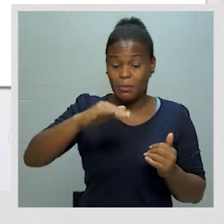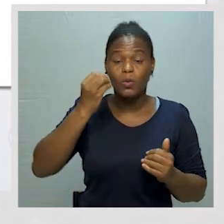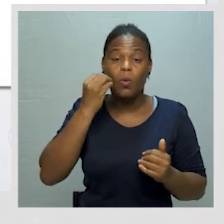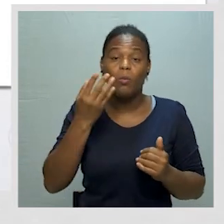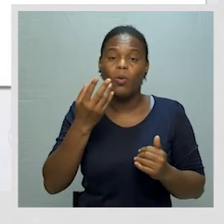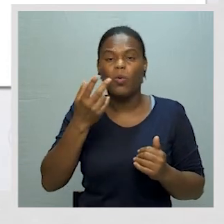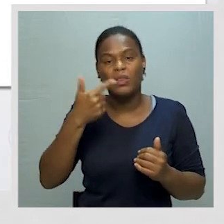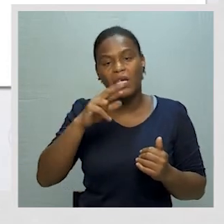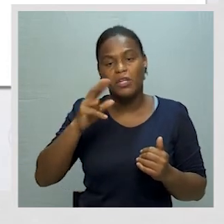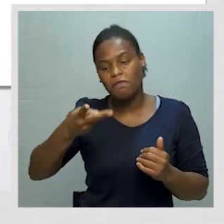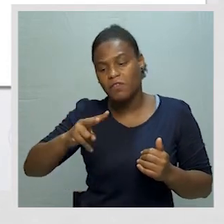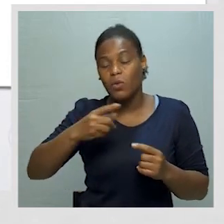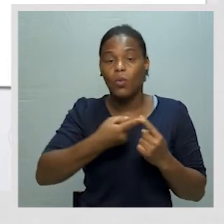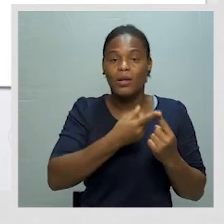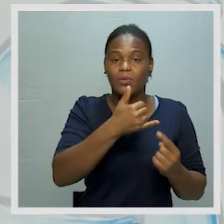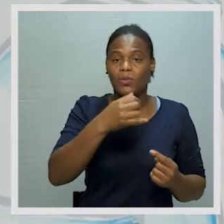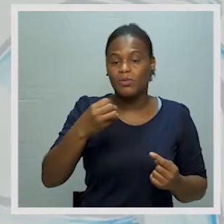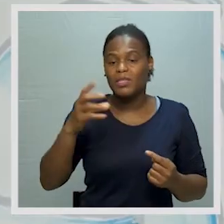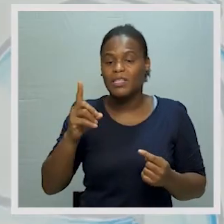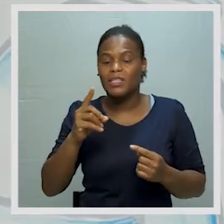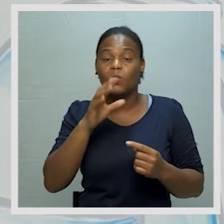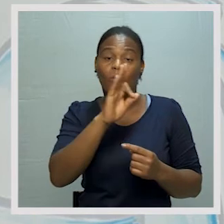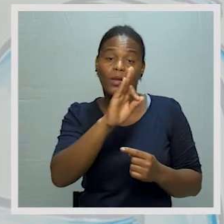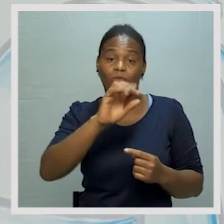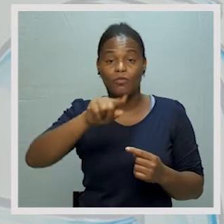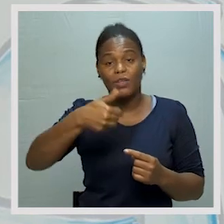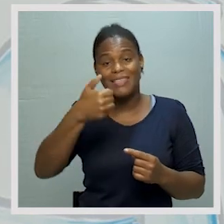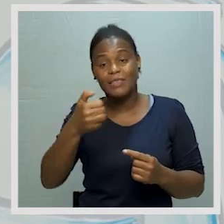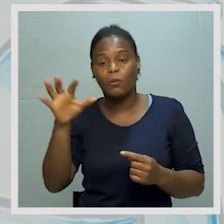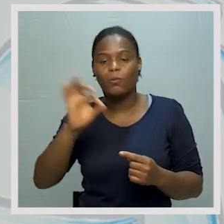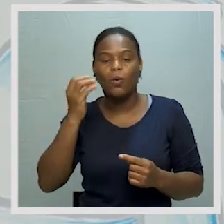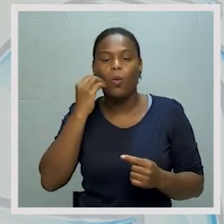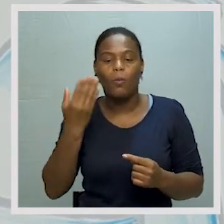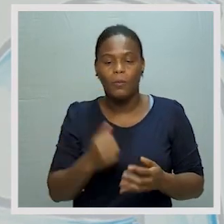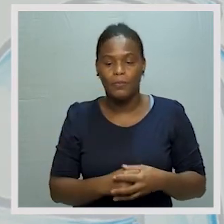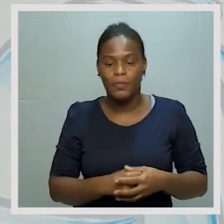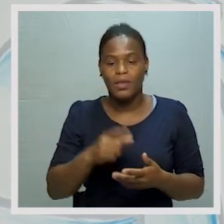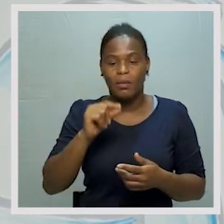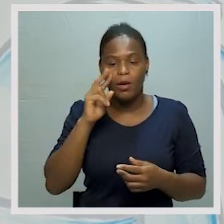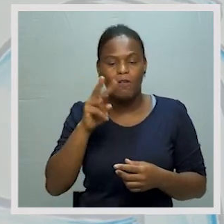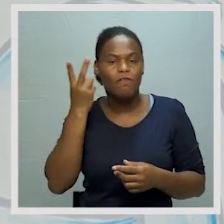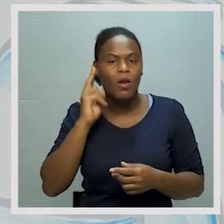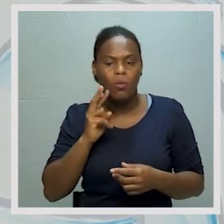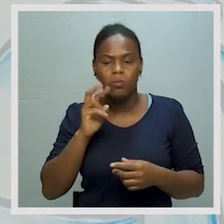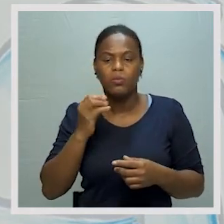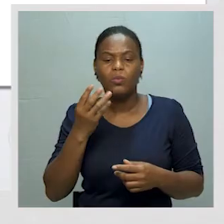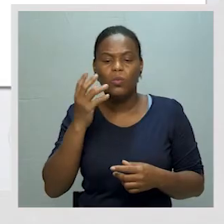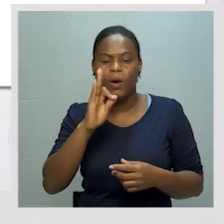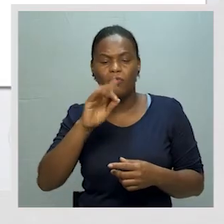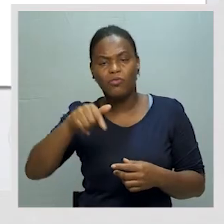crescimento ou taxa de variação em 2016 de 4,5%. Como é que se encontrou este valor